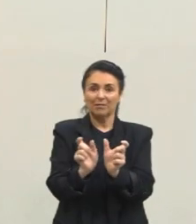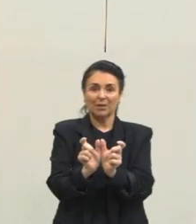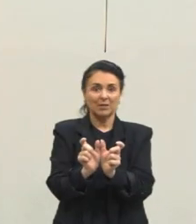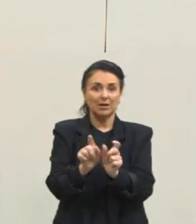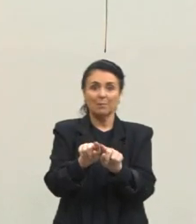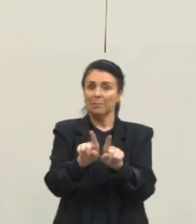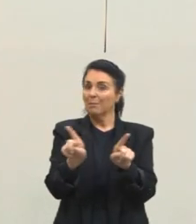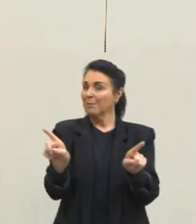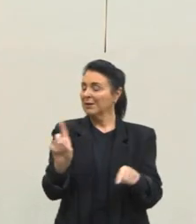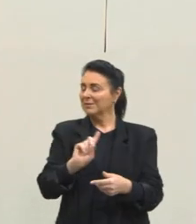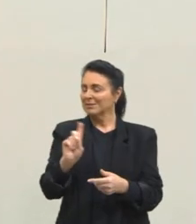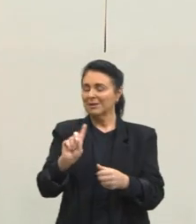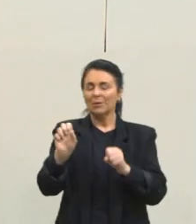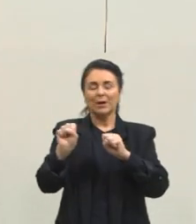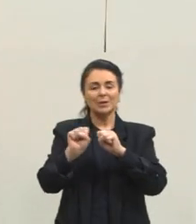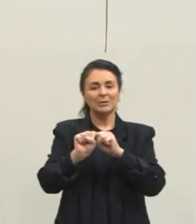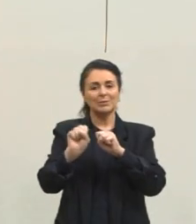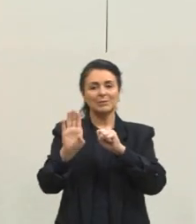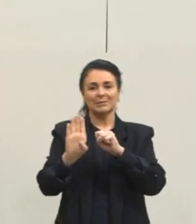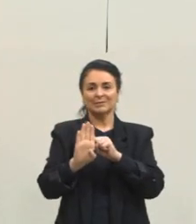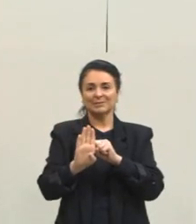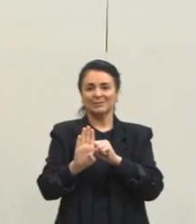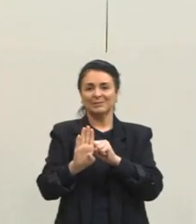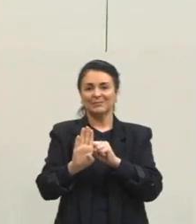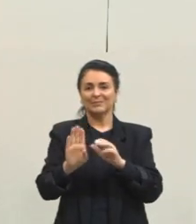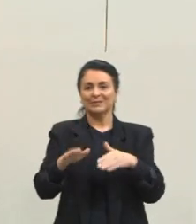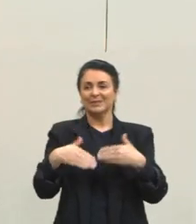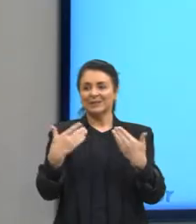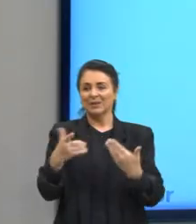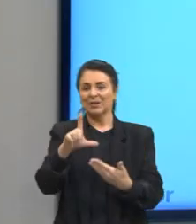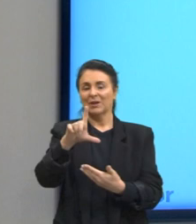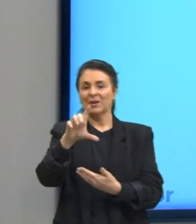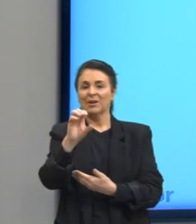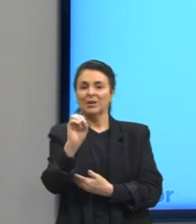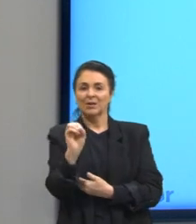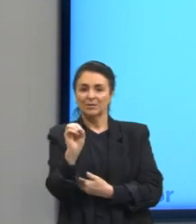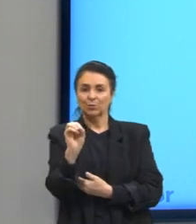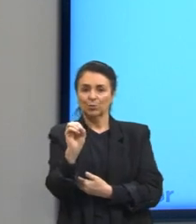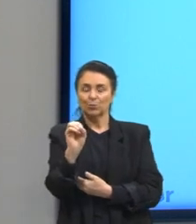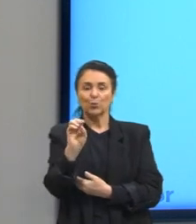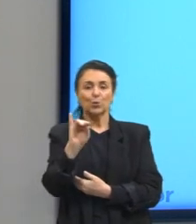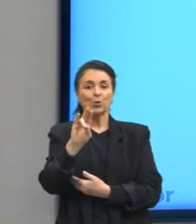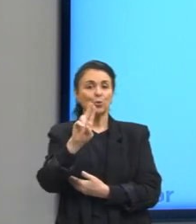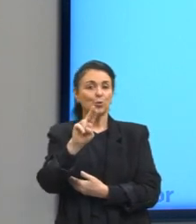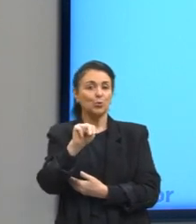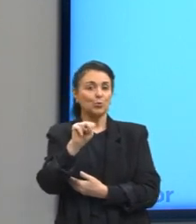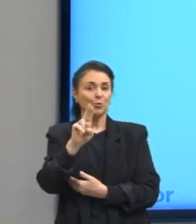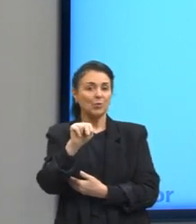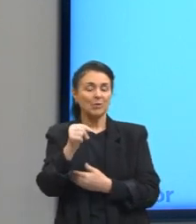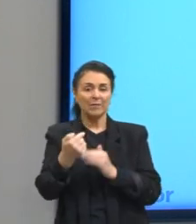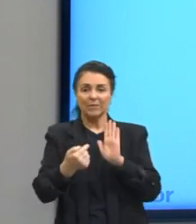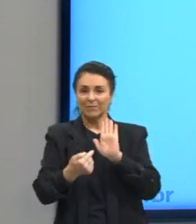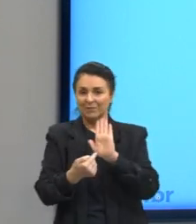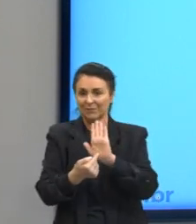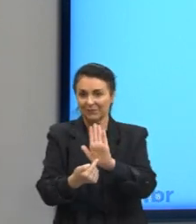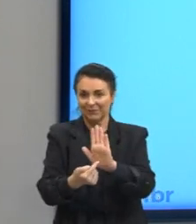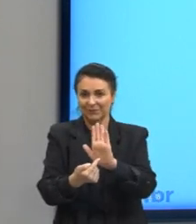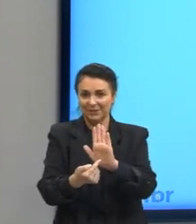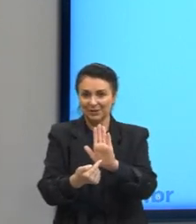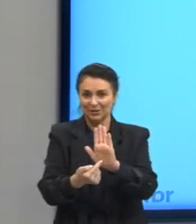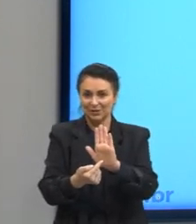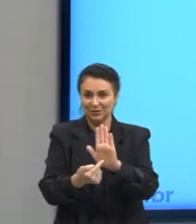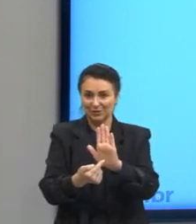ele não é substantivo tá então Uno jamais vai aparecer diante